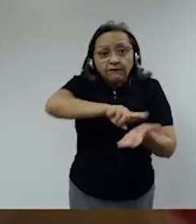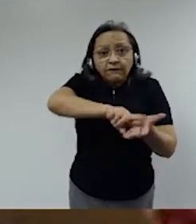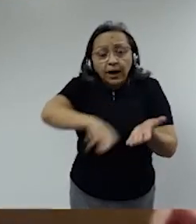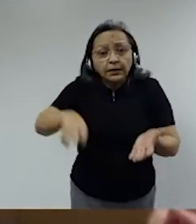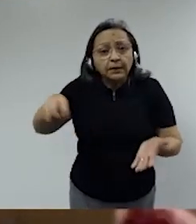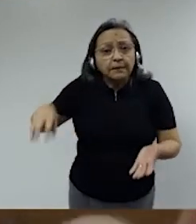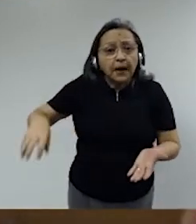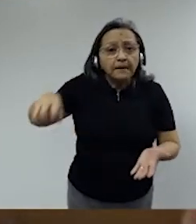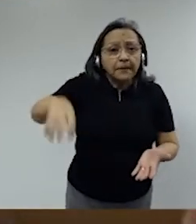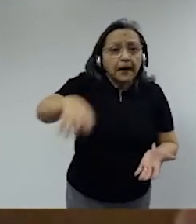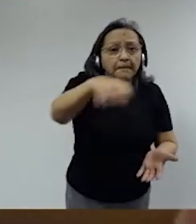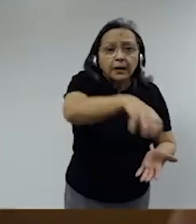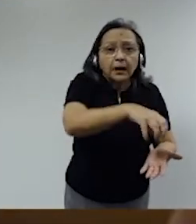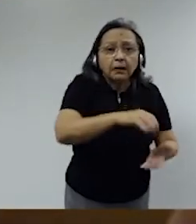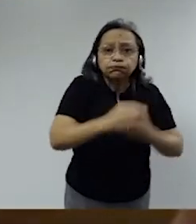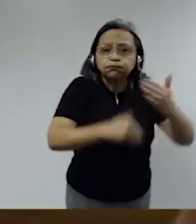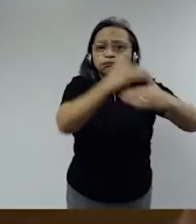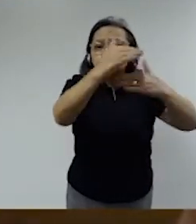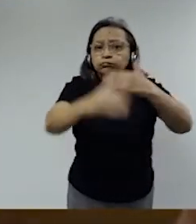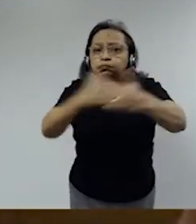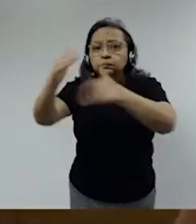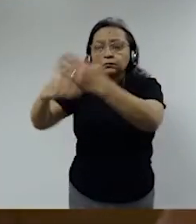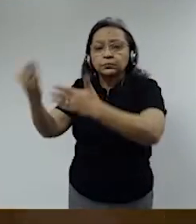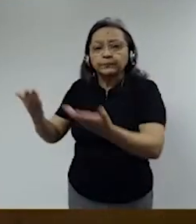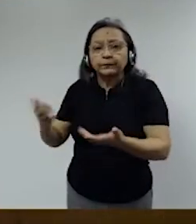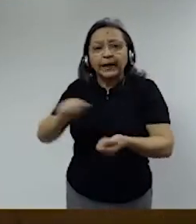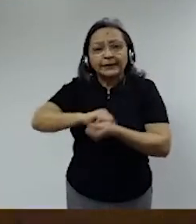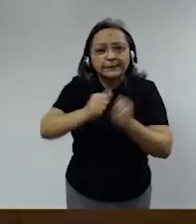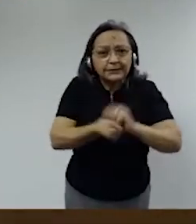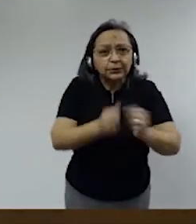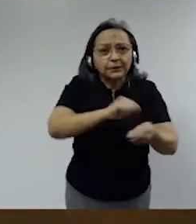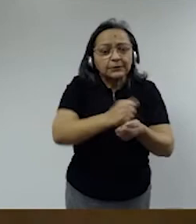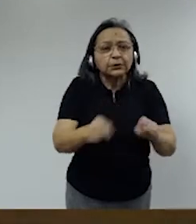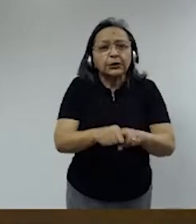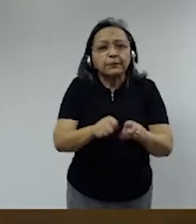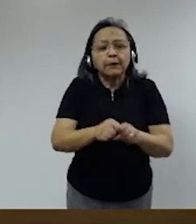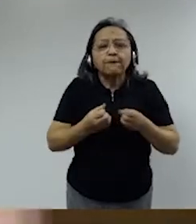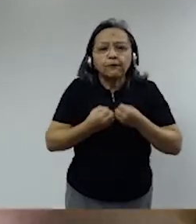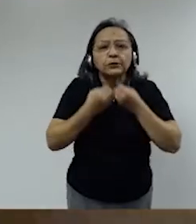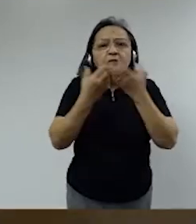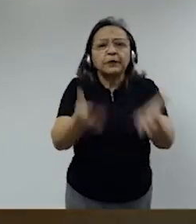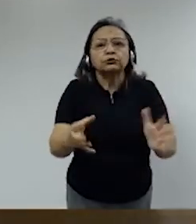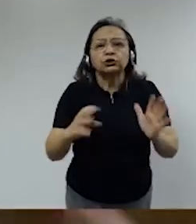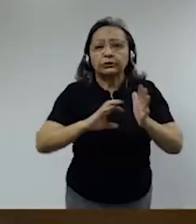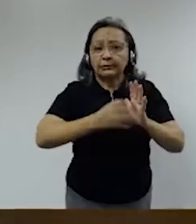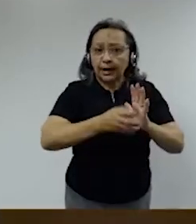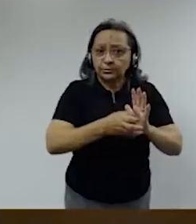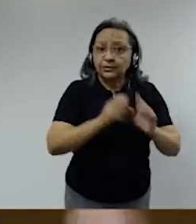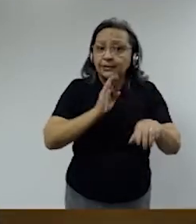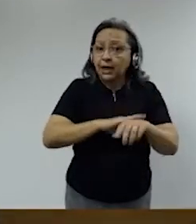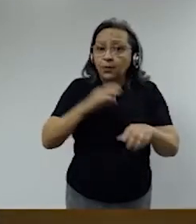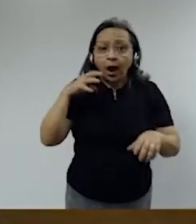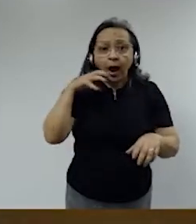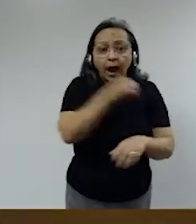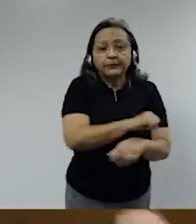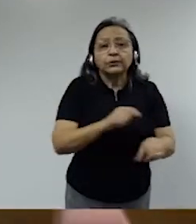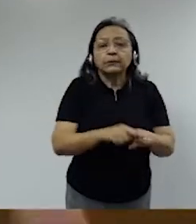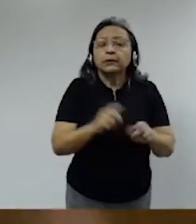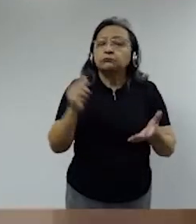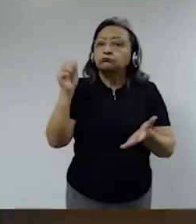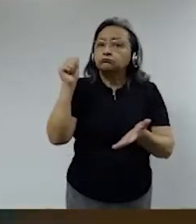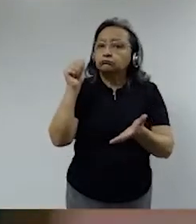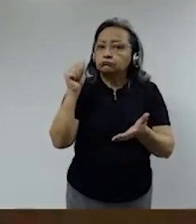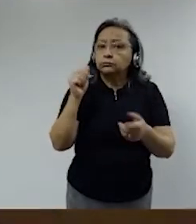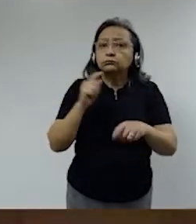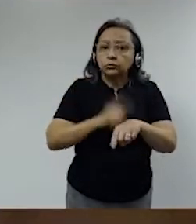várias formas aqui, de fornecimento de dados em tempo real, de dispositivos de pronto atendimento,